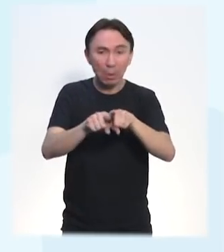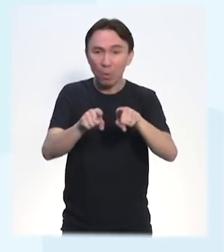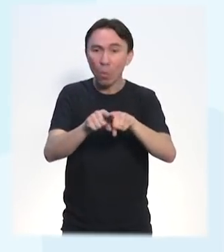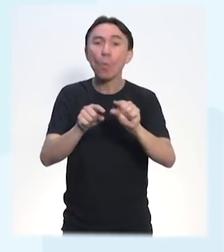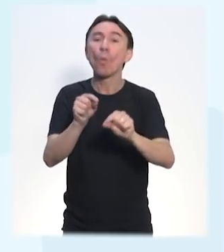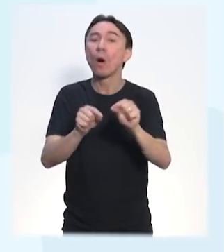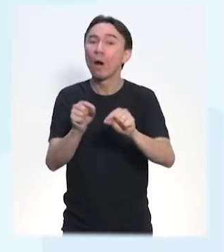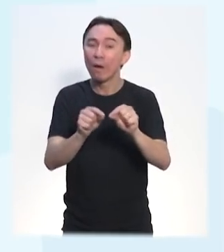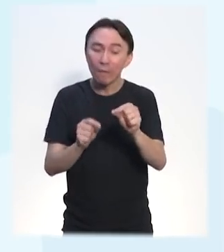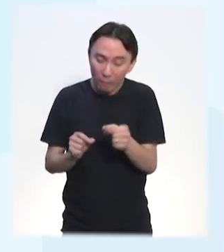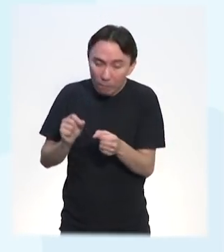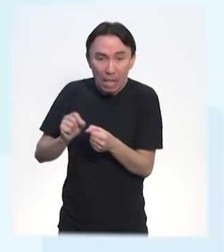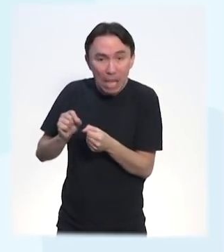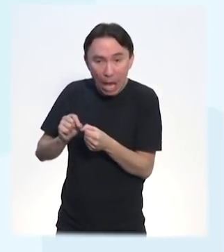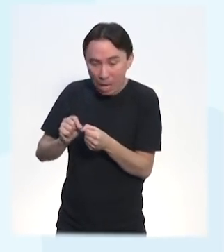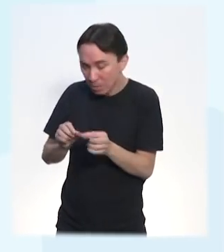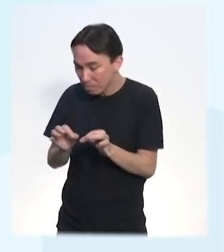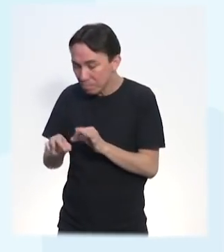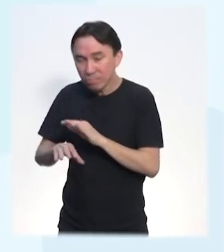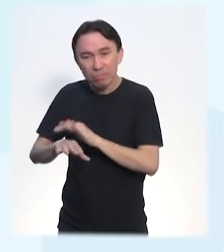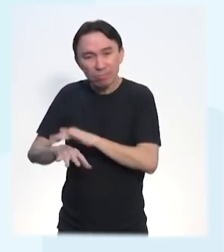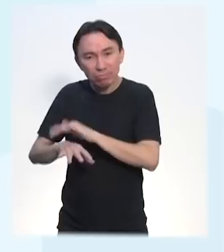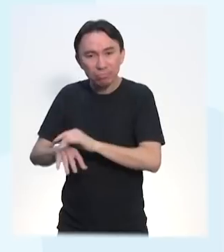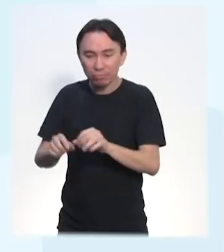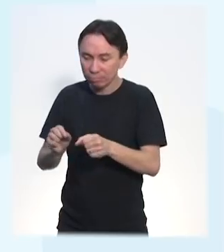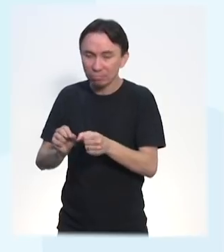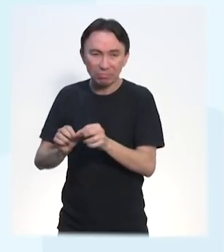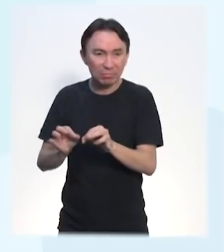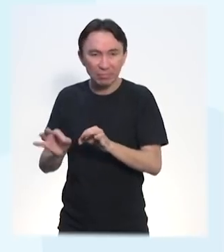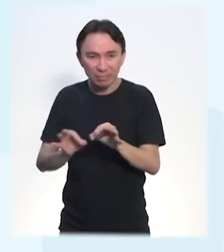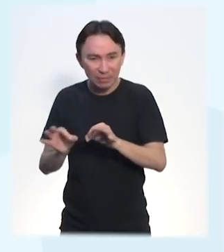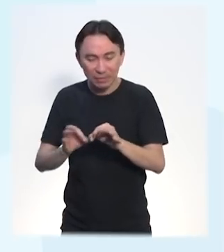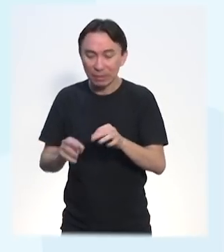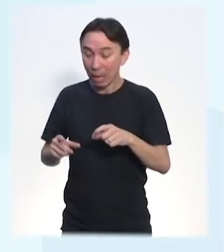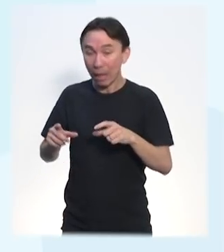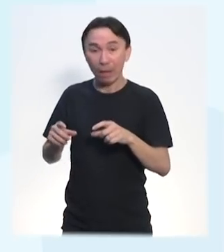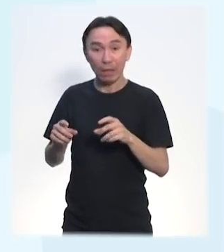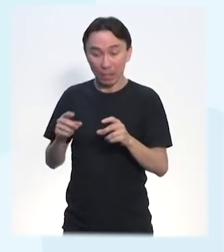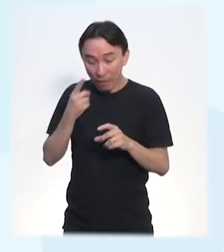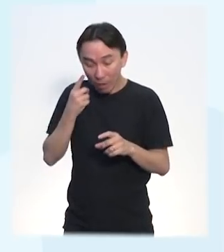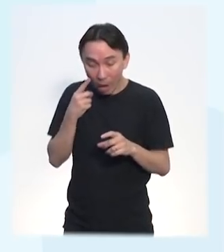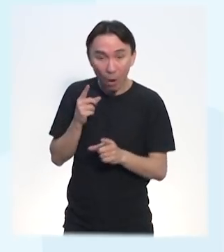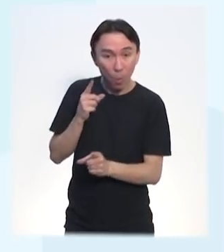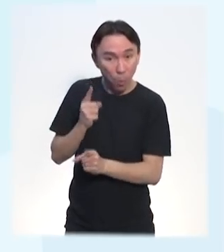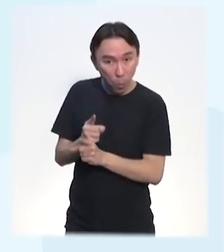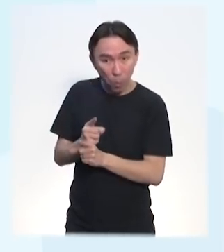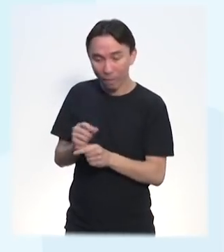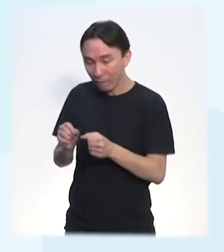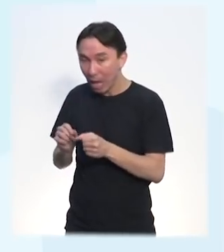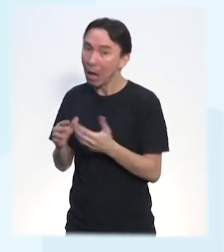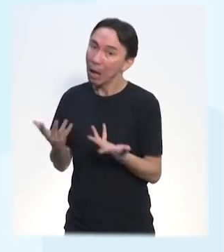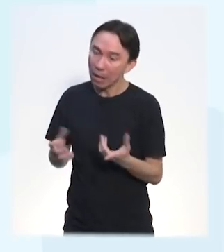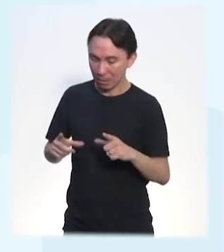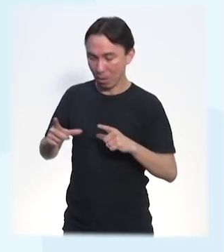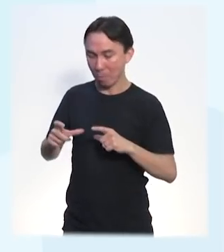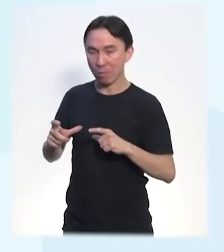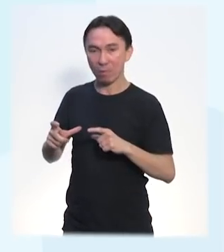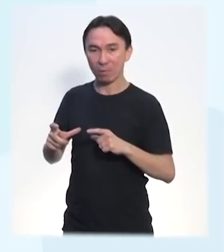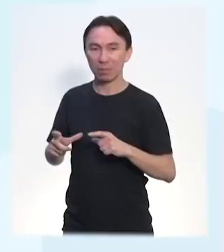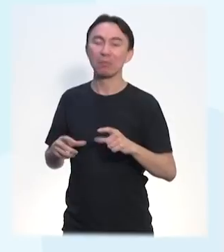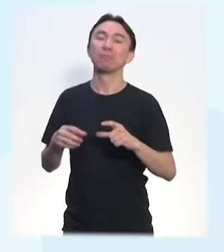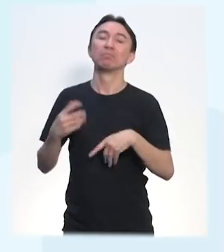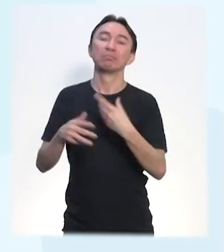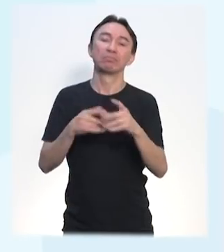alguma situação relacionada a essa habilidade. Fotografar essa situação e postar no Instagram. Então, por